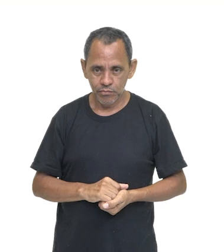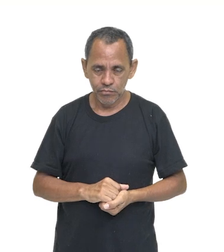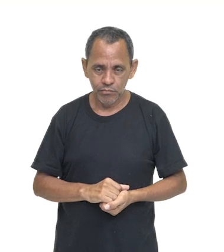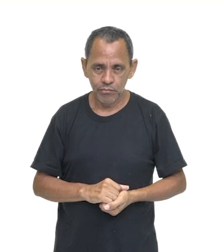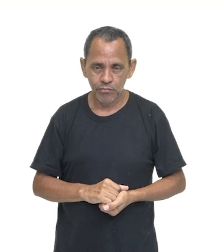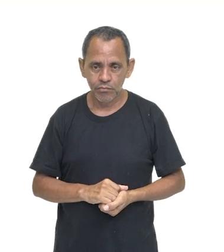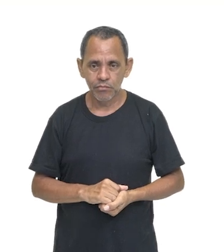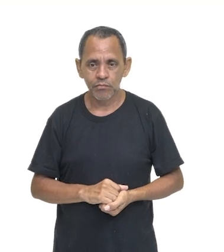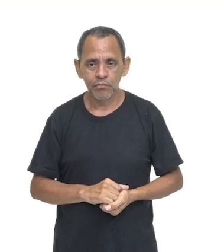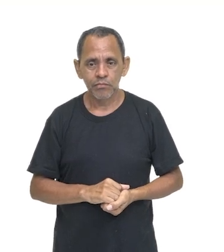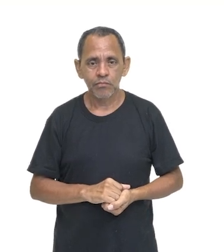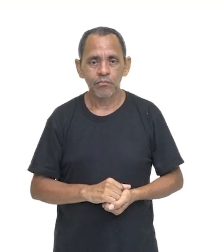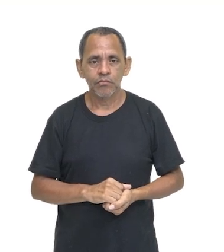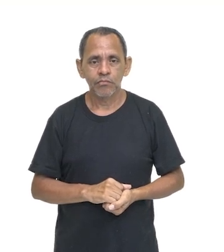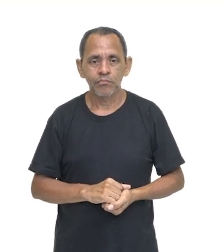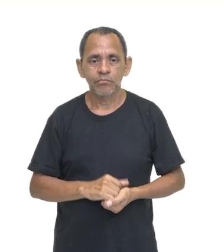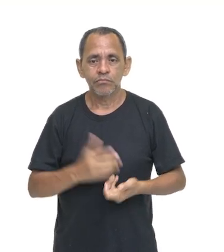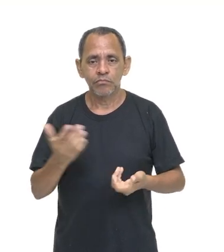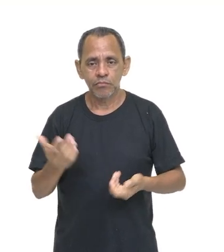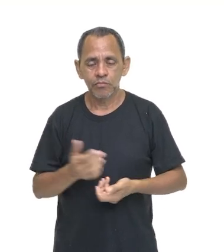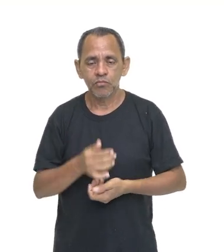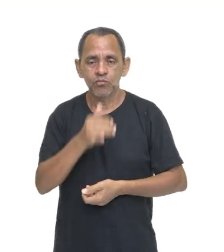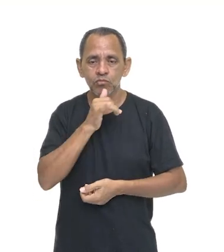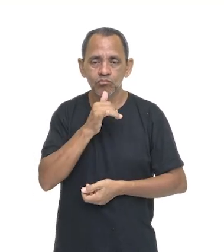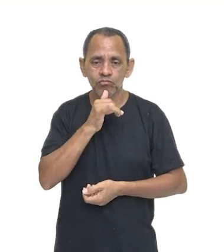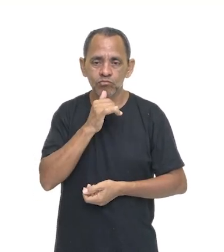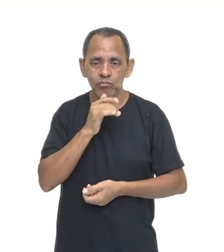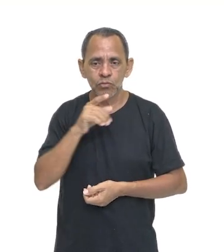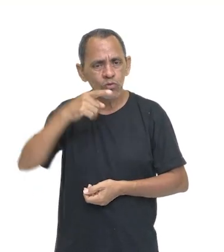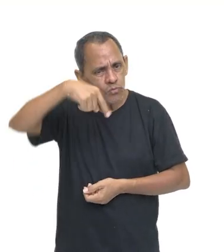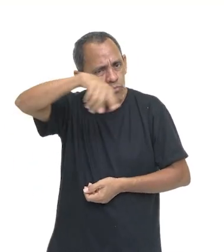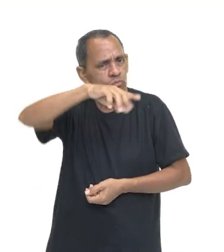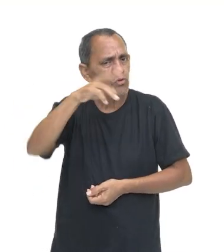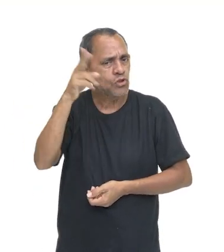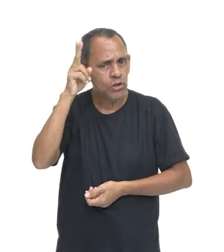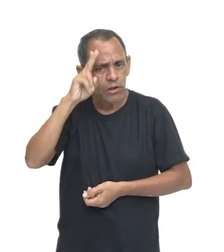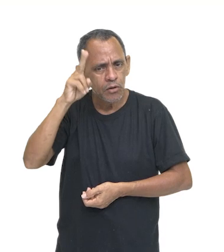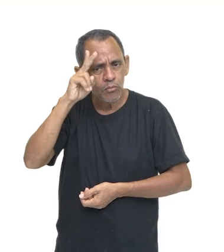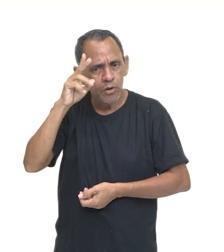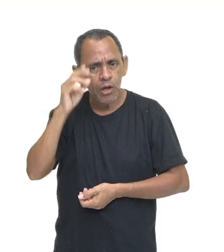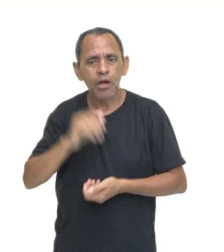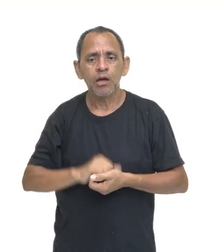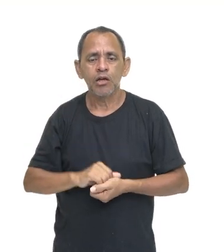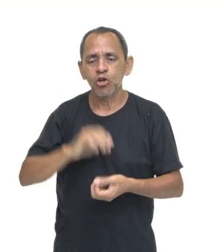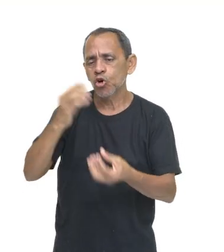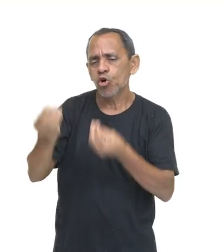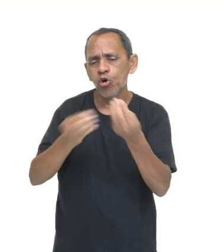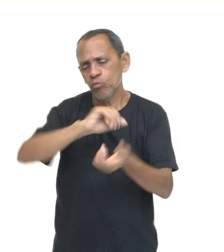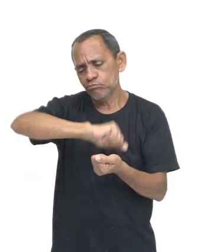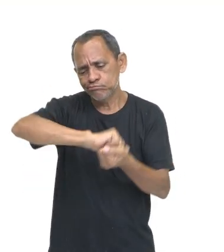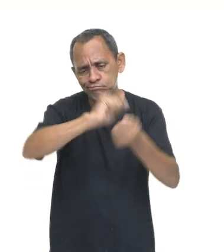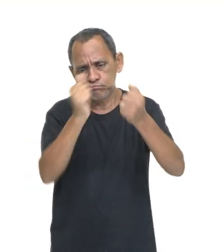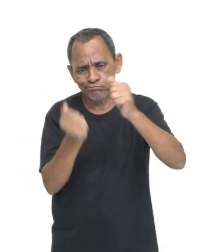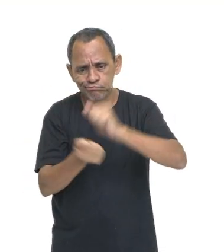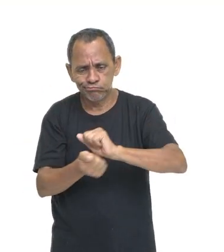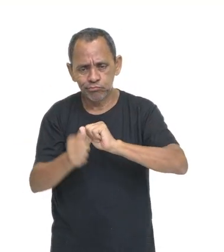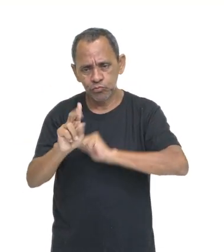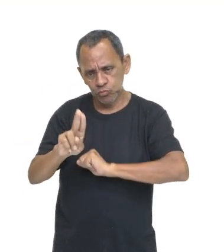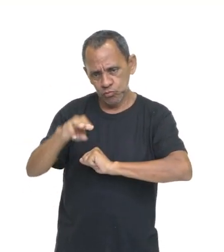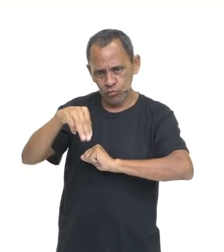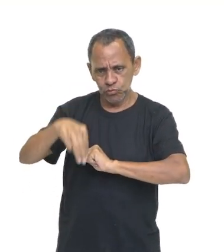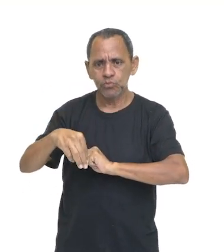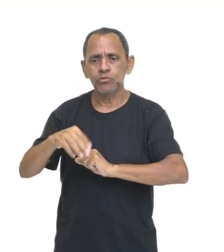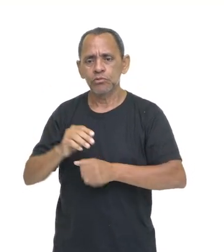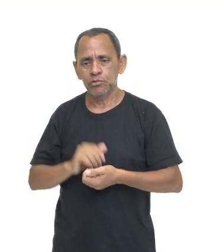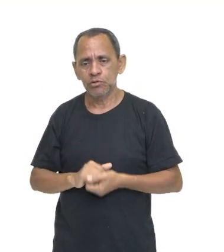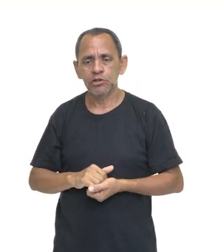Bom, fiz esse exemplo aí para a gente relembrar aí um pouco daí da transformação, né, das unidades de medidas especiais, e especialmente